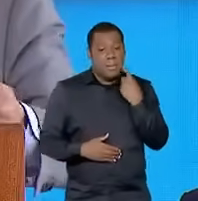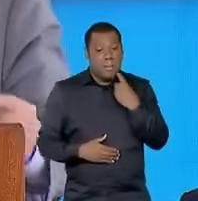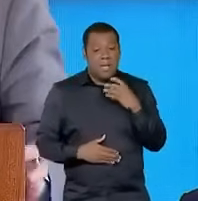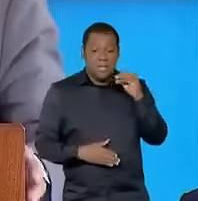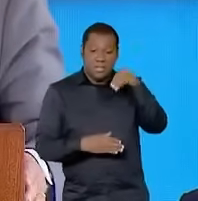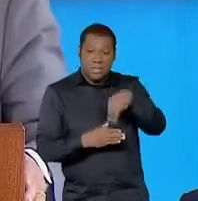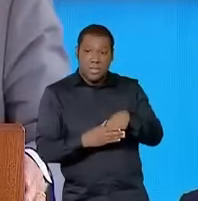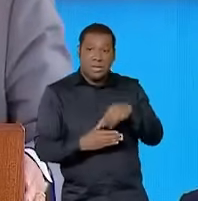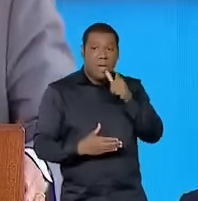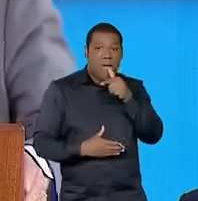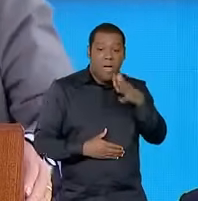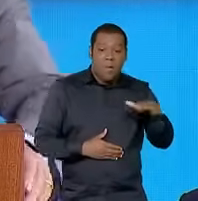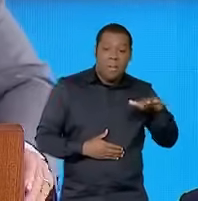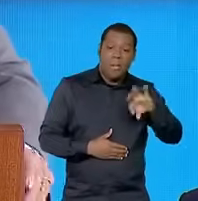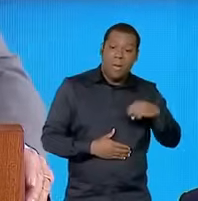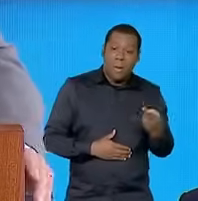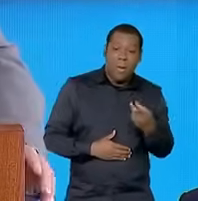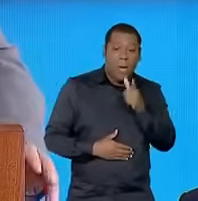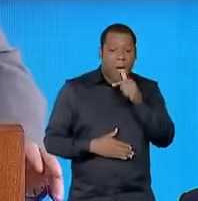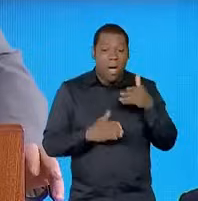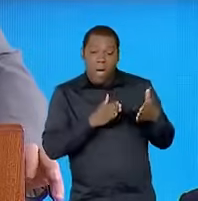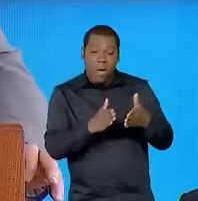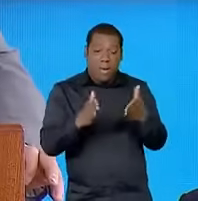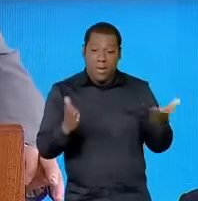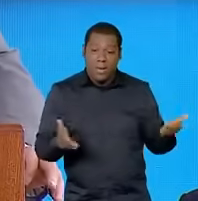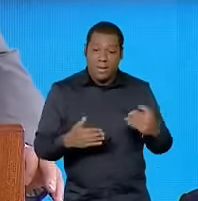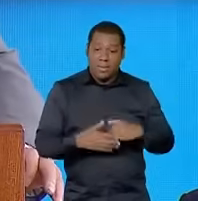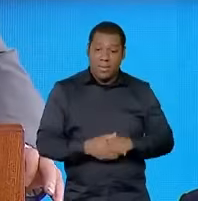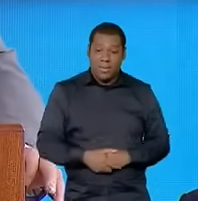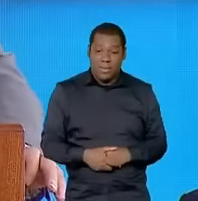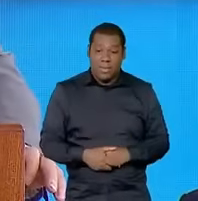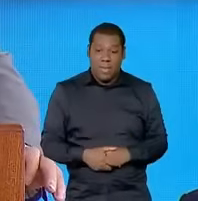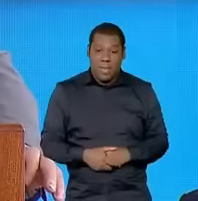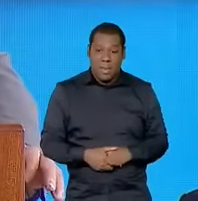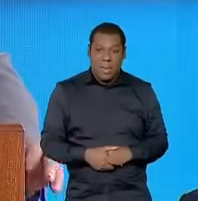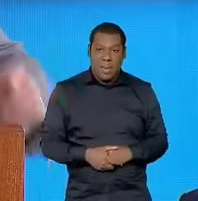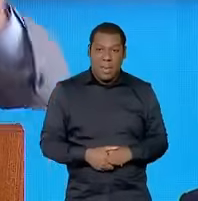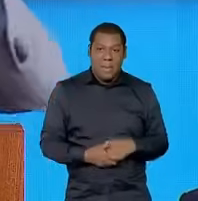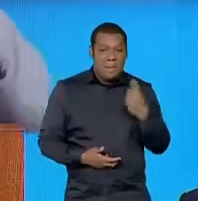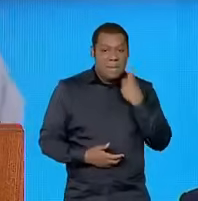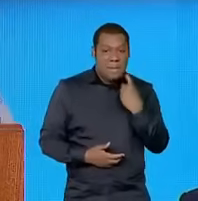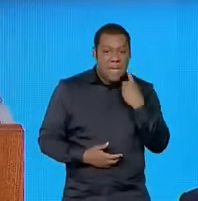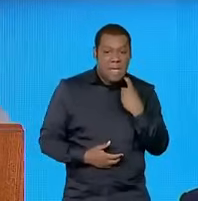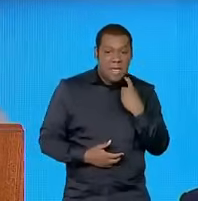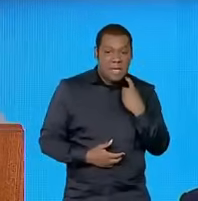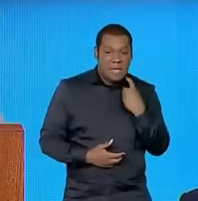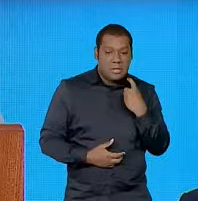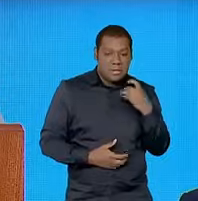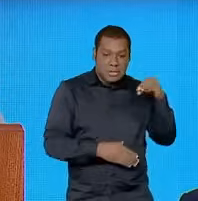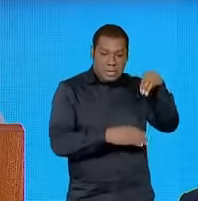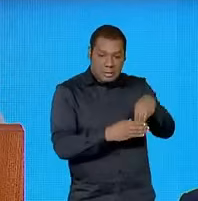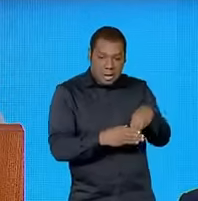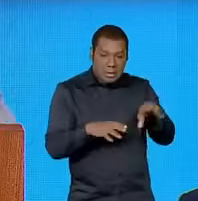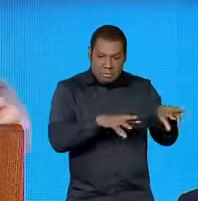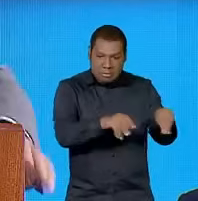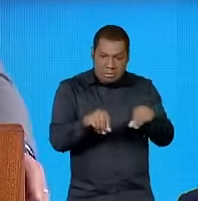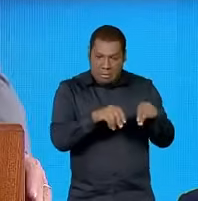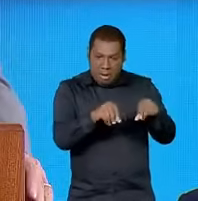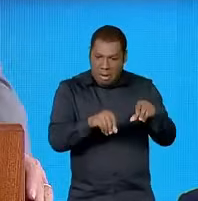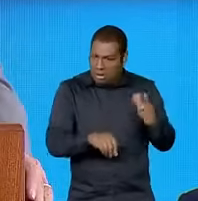pela Marinha Brasileira? São 5 milhões e 700 mil. 5 milhões,